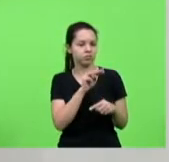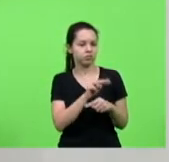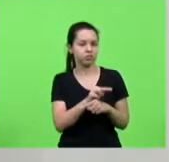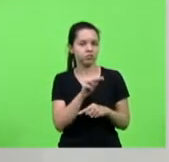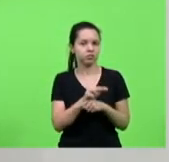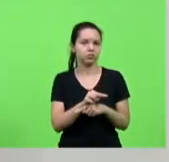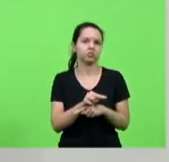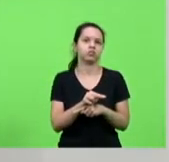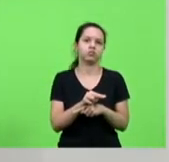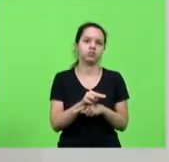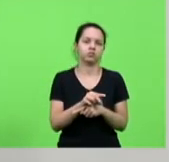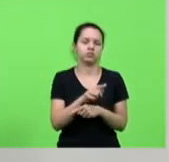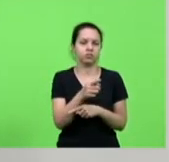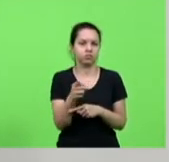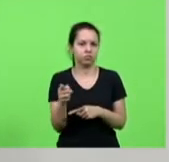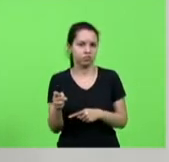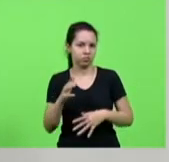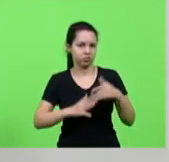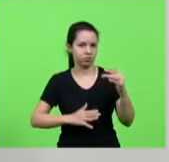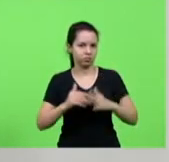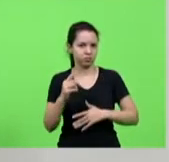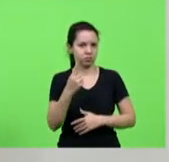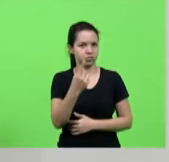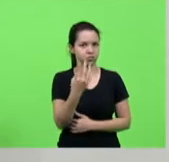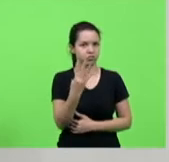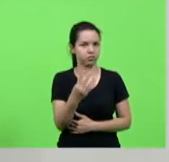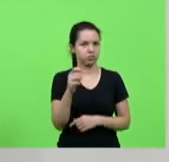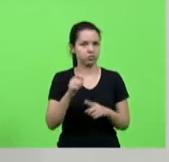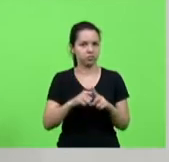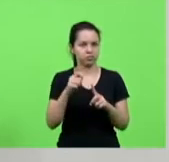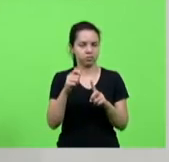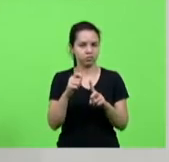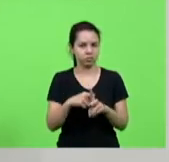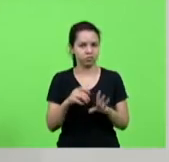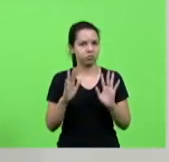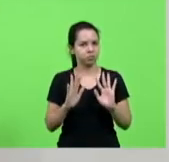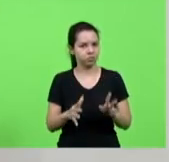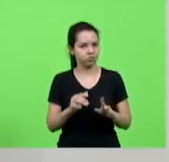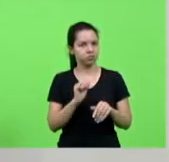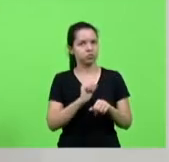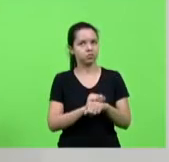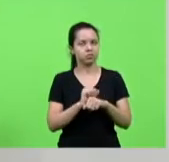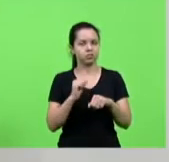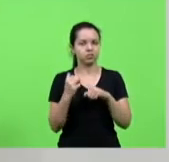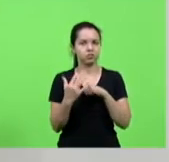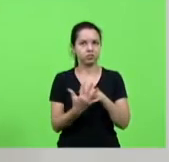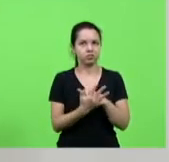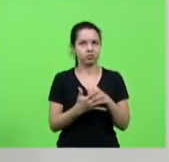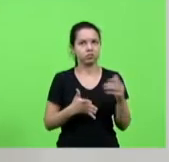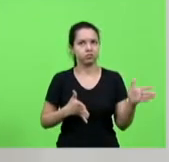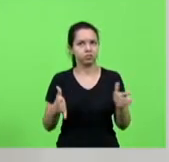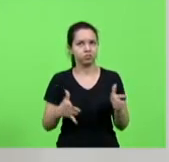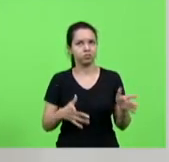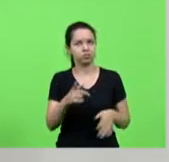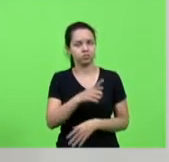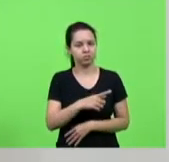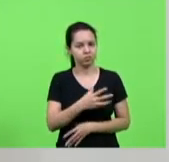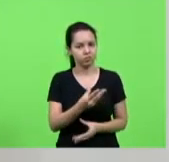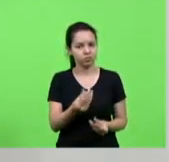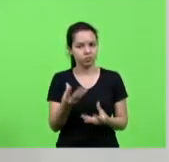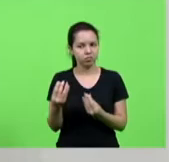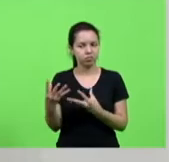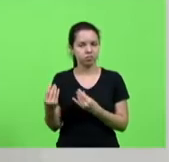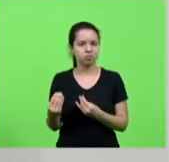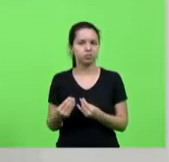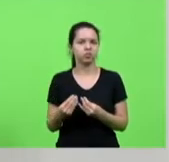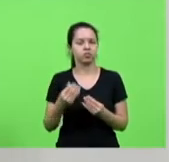atos? São 14 meses de pandemia, senhor presidente, e muitos ainda custam a